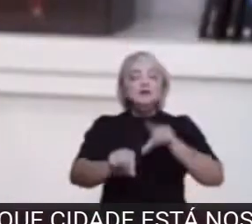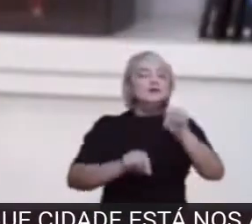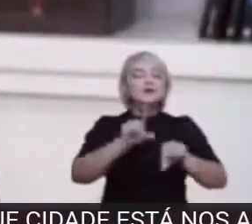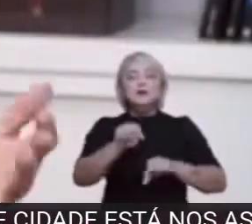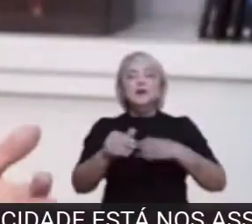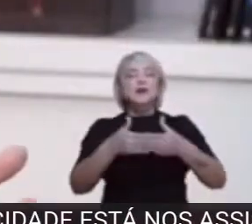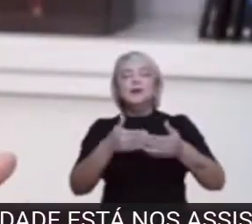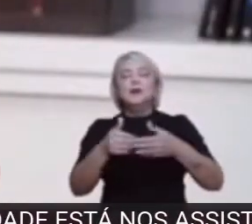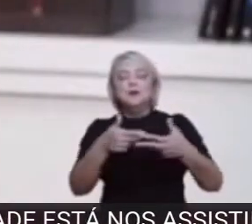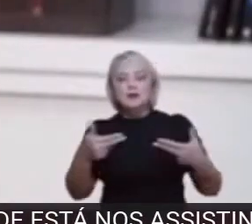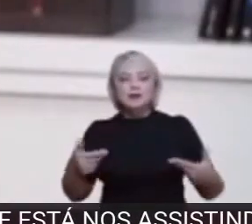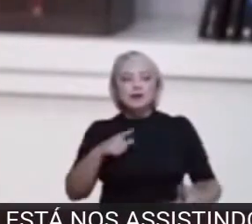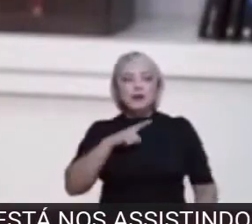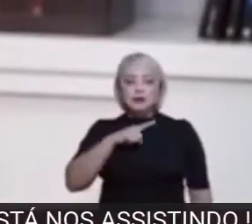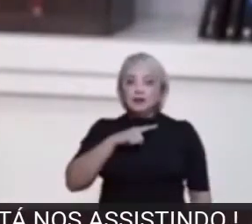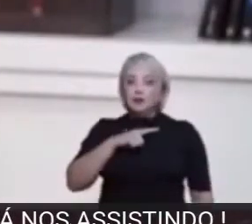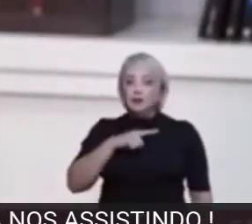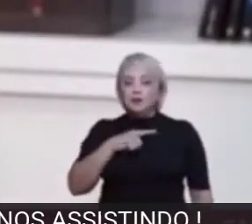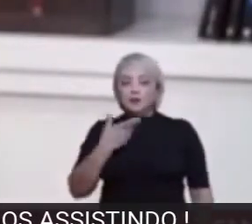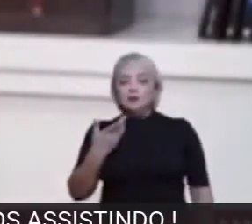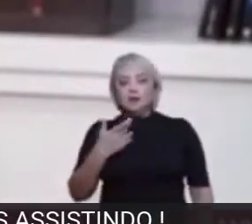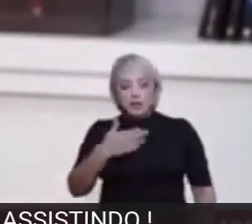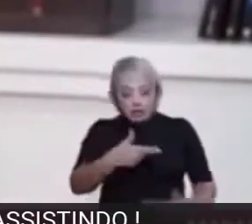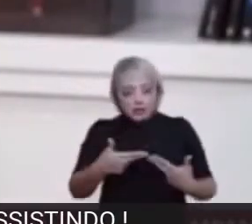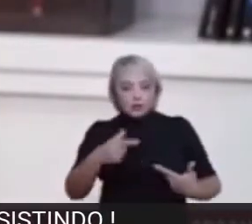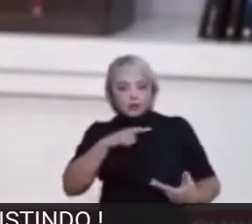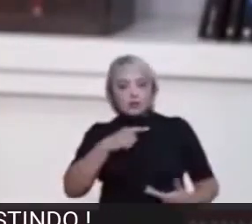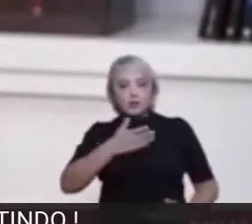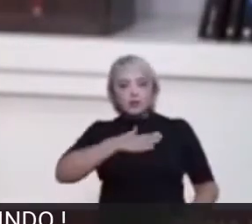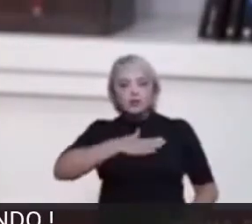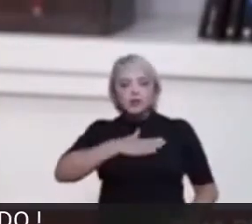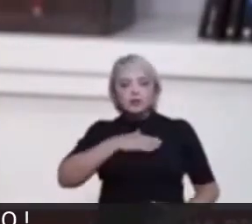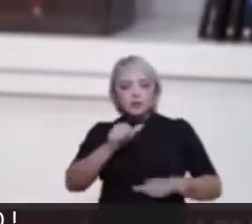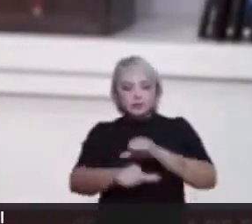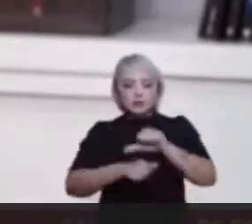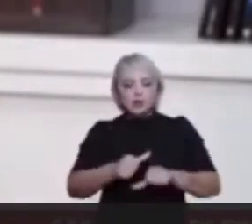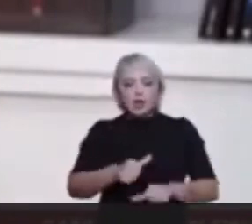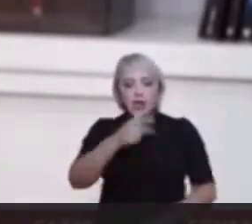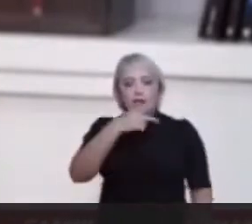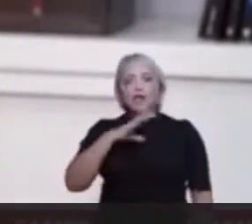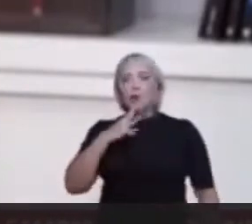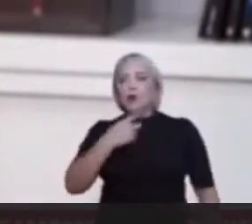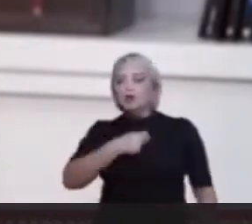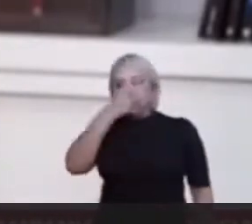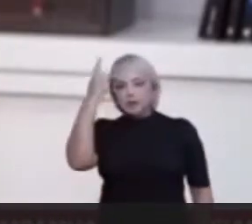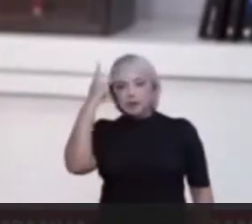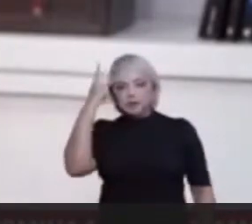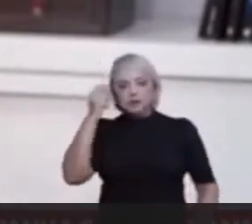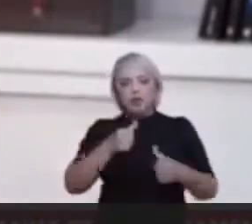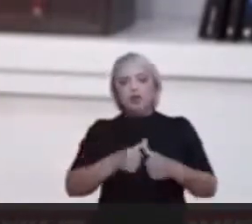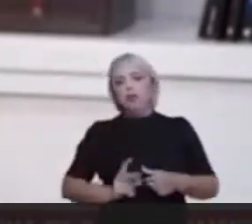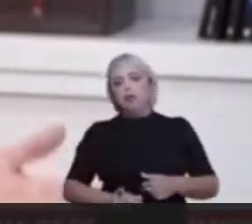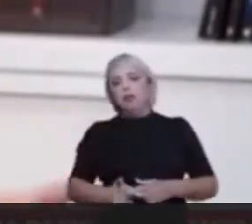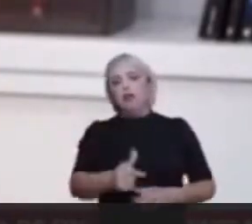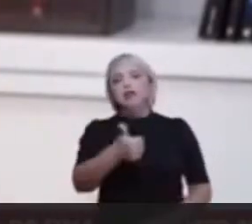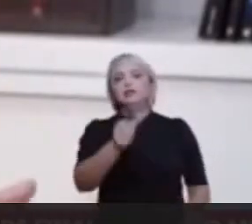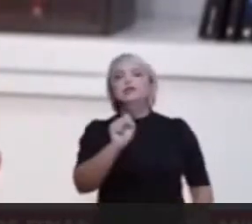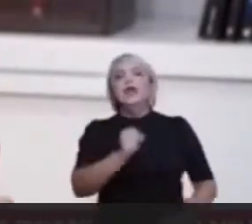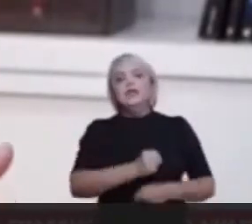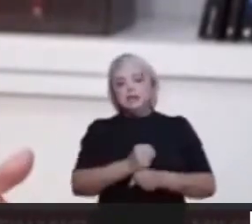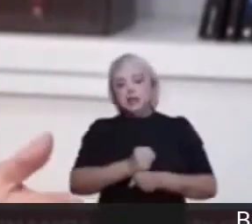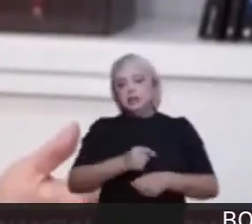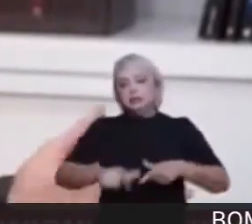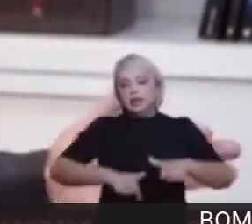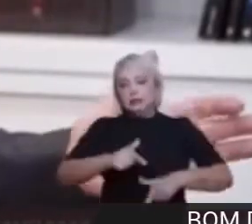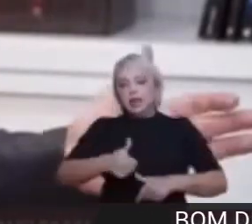Eu tenho coisa que eu gostaria de mudar. Eu acho que a pessoa não pode ficar muito tempo, eu acho que você pode ter um mandato de 10 anos, pode ter um mandato de 12